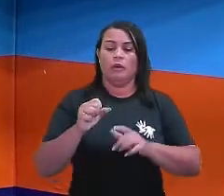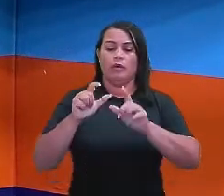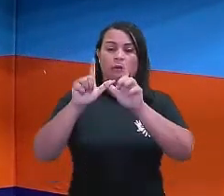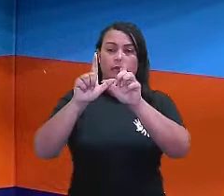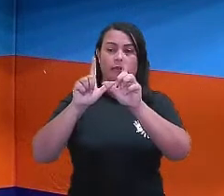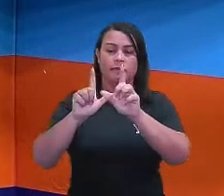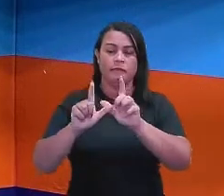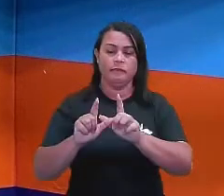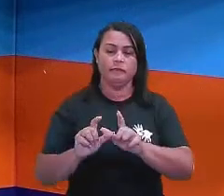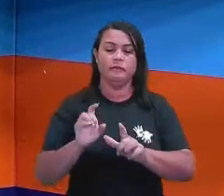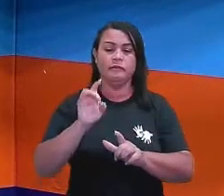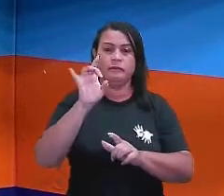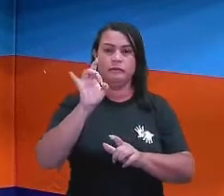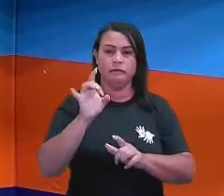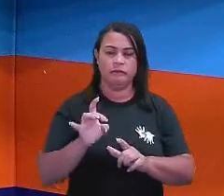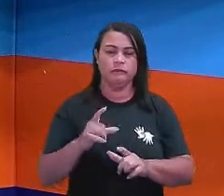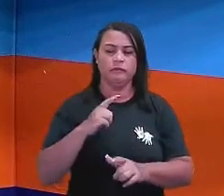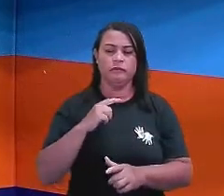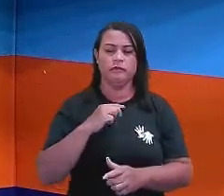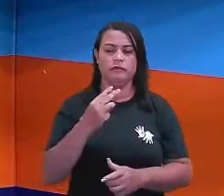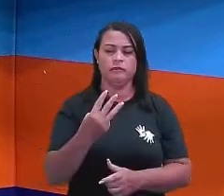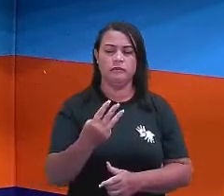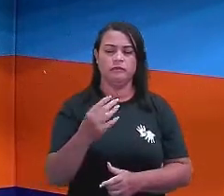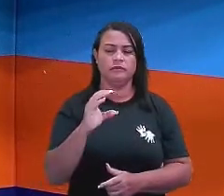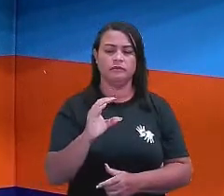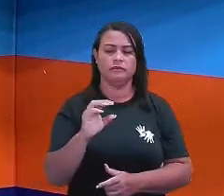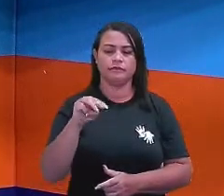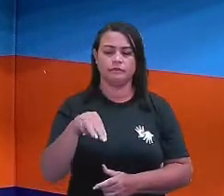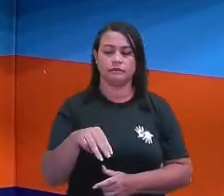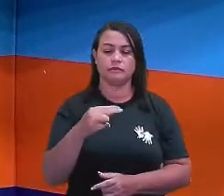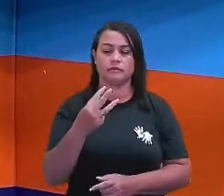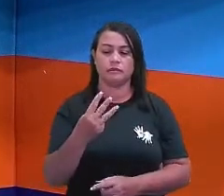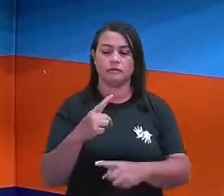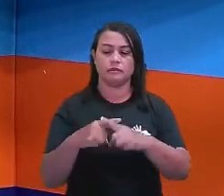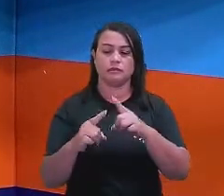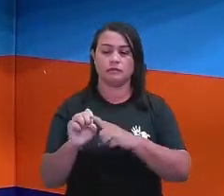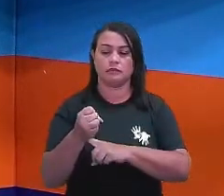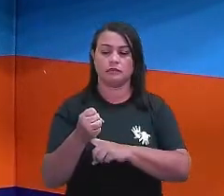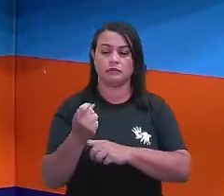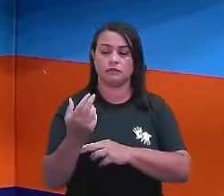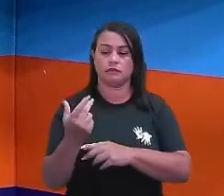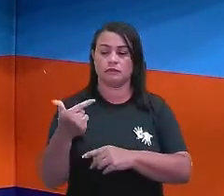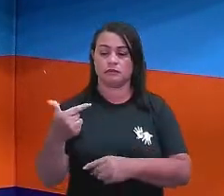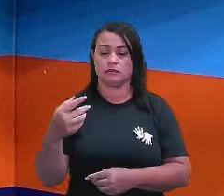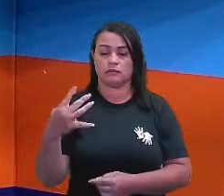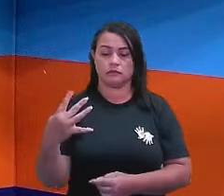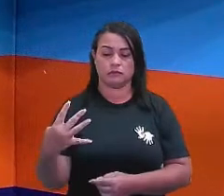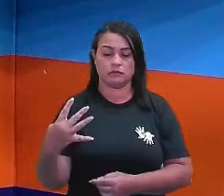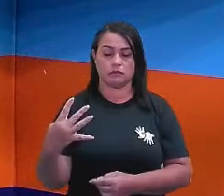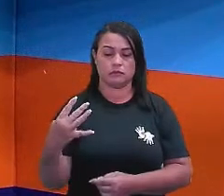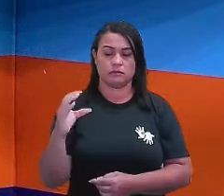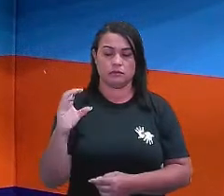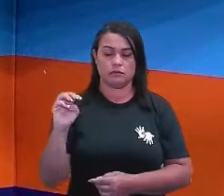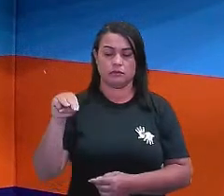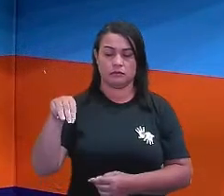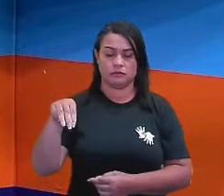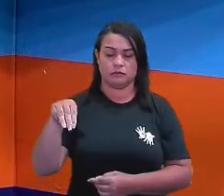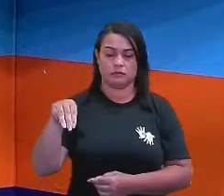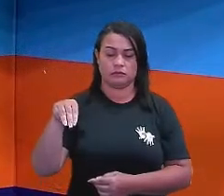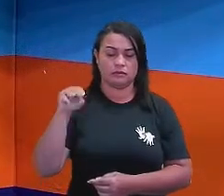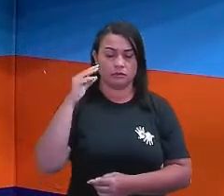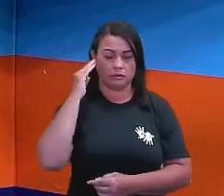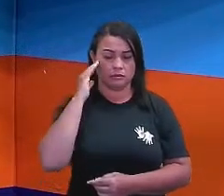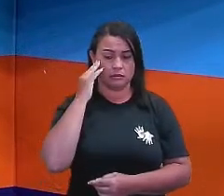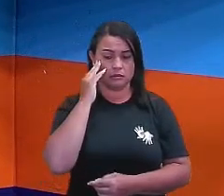cada um mede 3 centímetros de lado. Então, ó, 3 vezes 8 é igual a 24 centímetros,